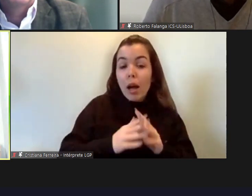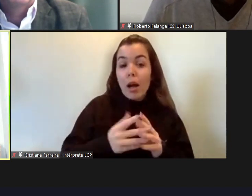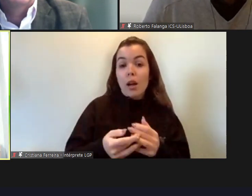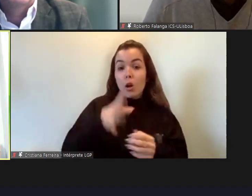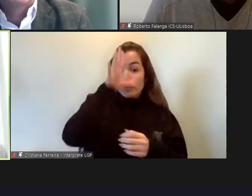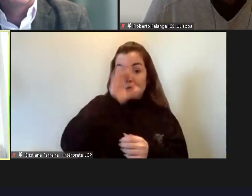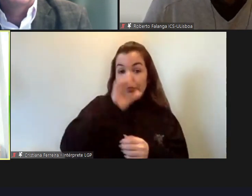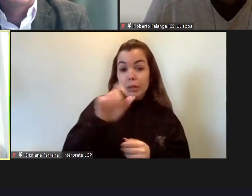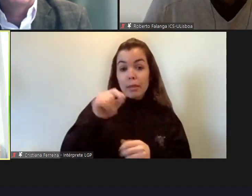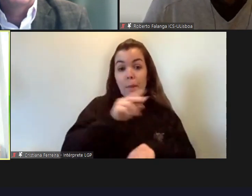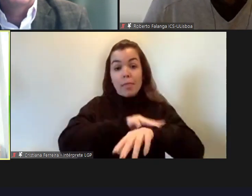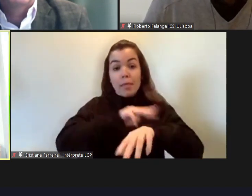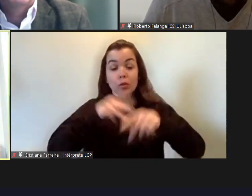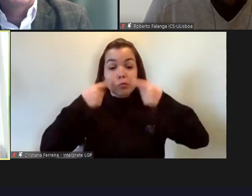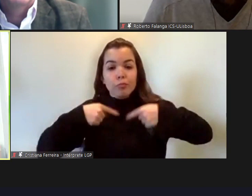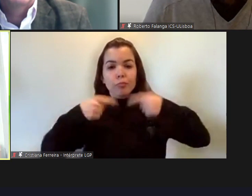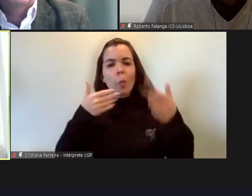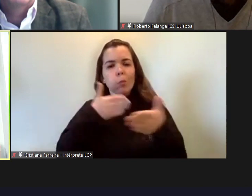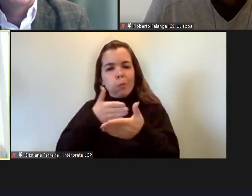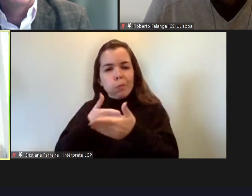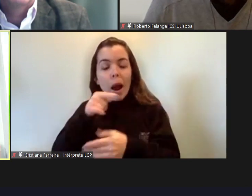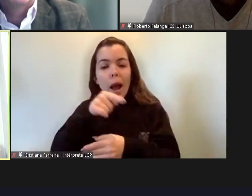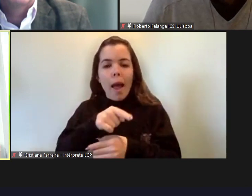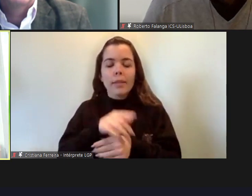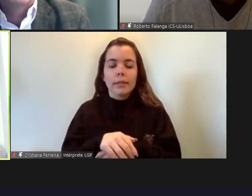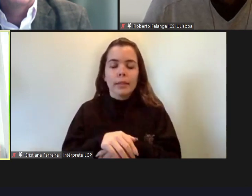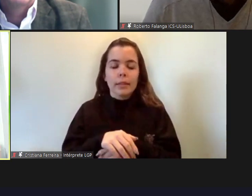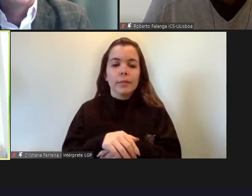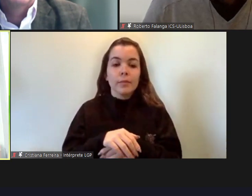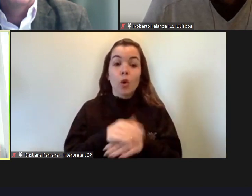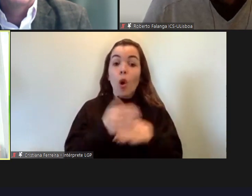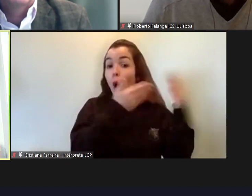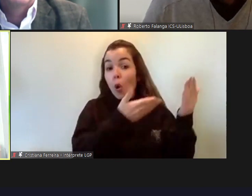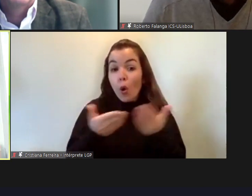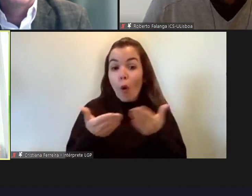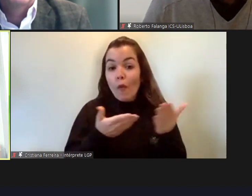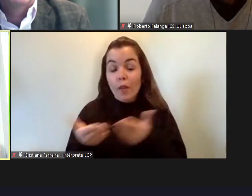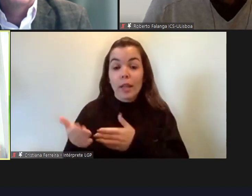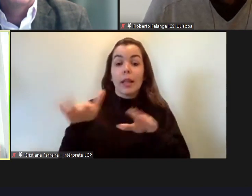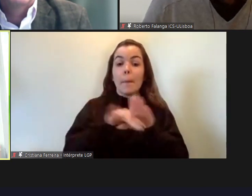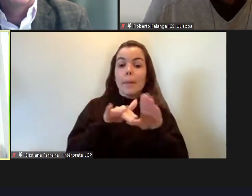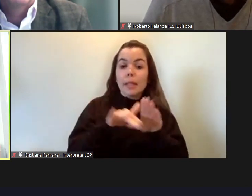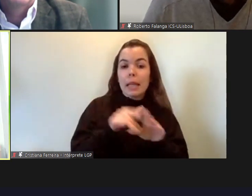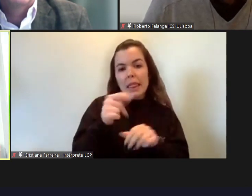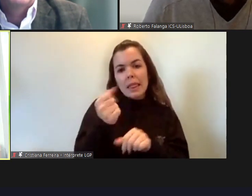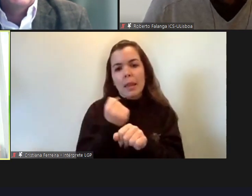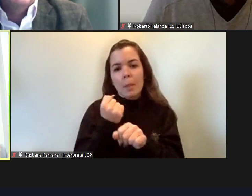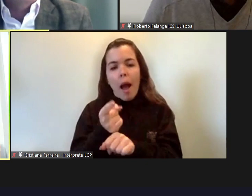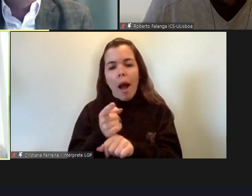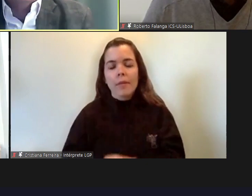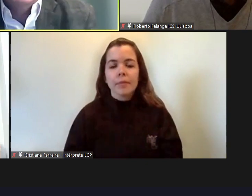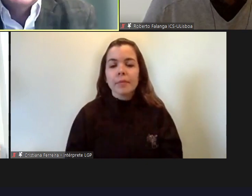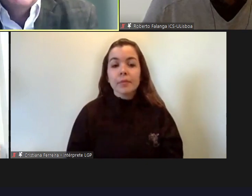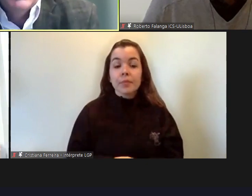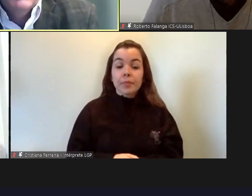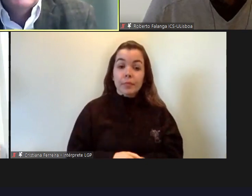administração pública não impede essa mesma, digamos, convite à participação, essa mesma tarefa? Não,